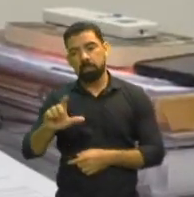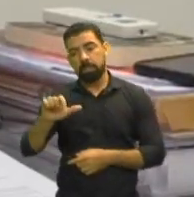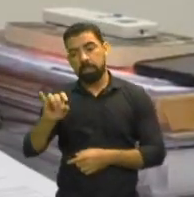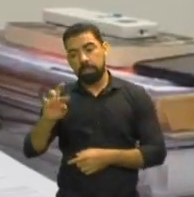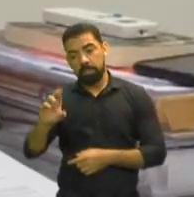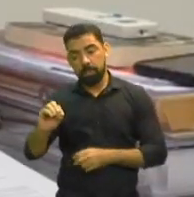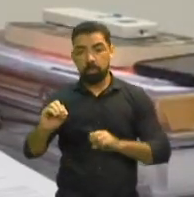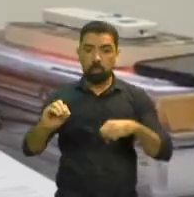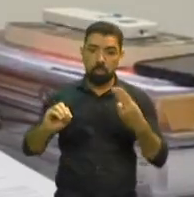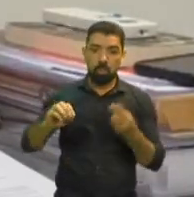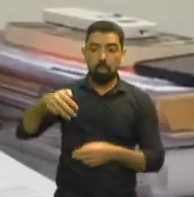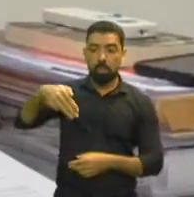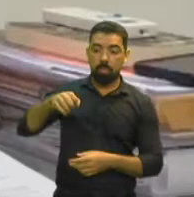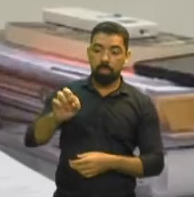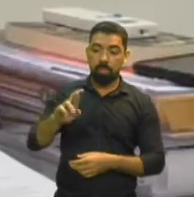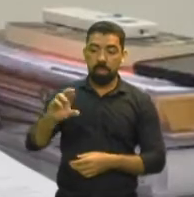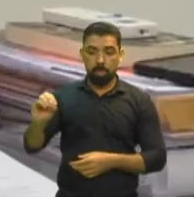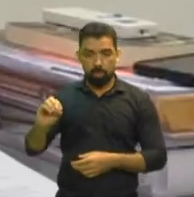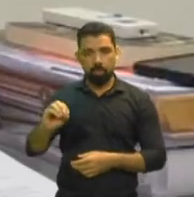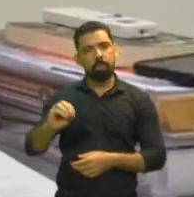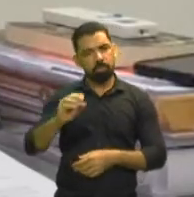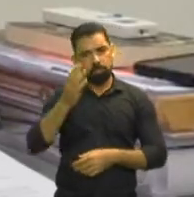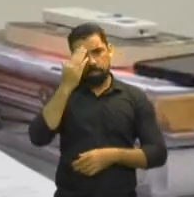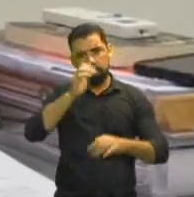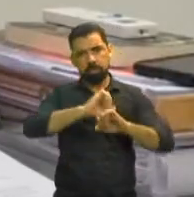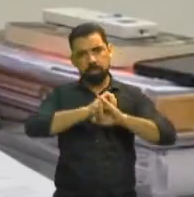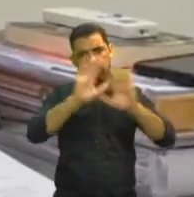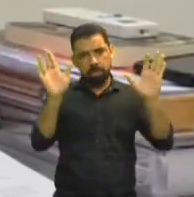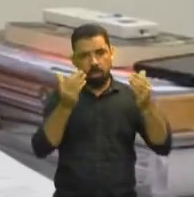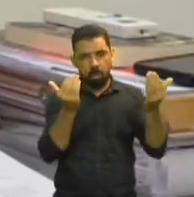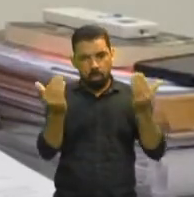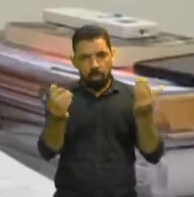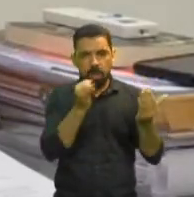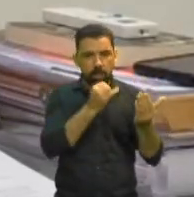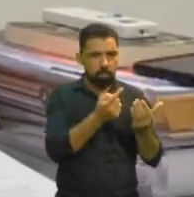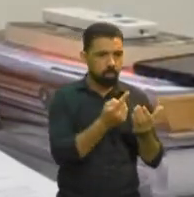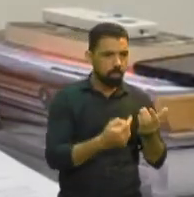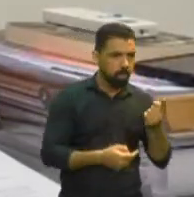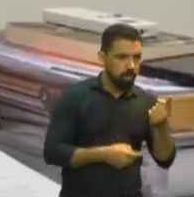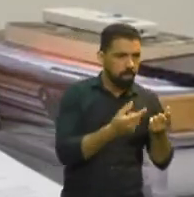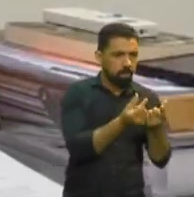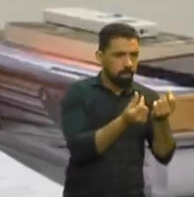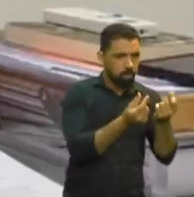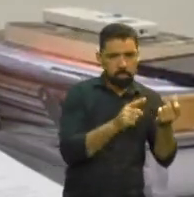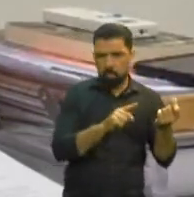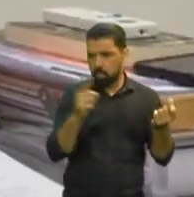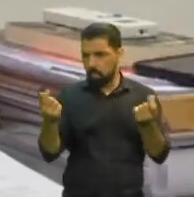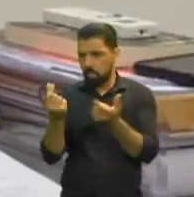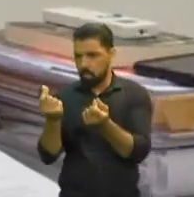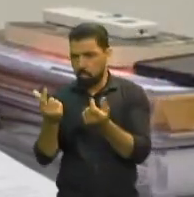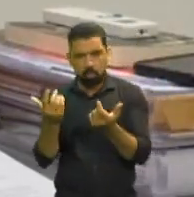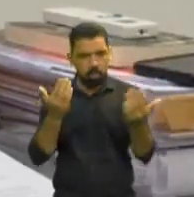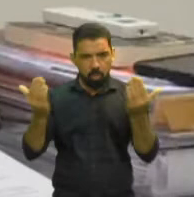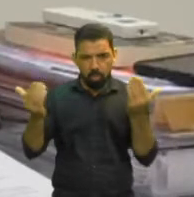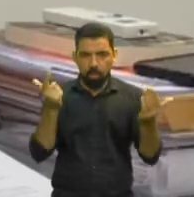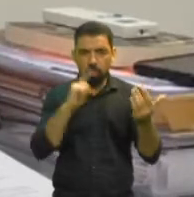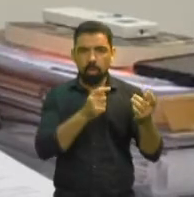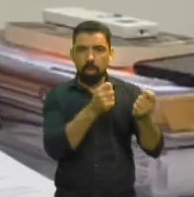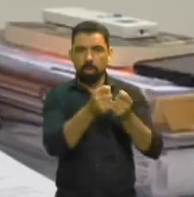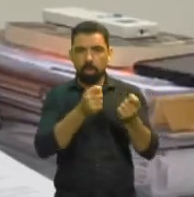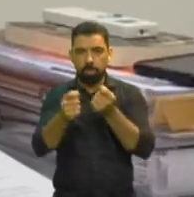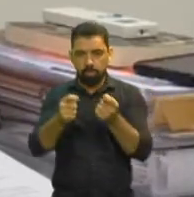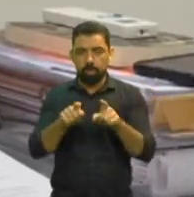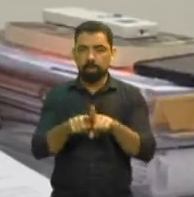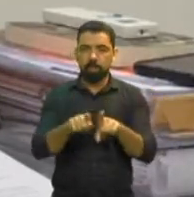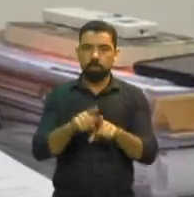metro. Assim, fica muito mais fácil comparar o preço de um produto com o de outro e, com isso, economizar uns bons trocados